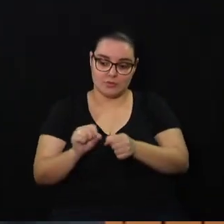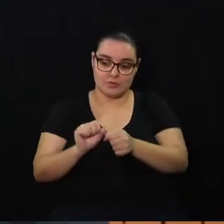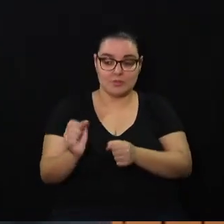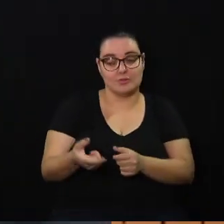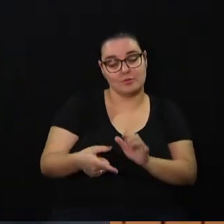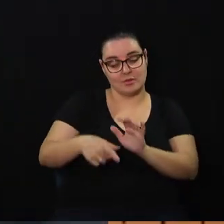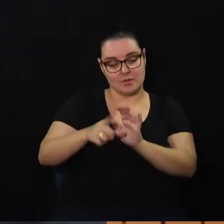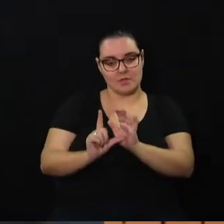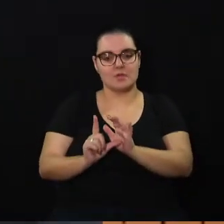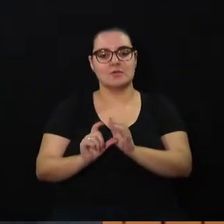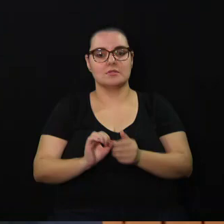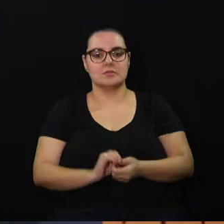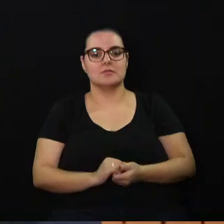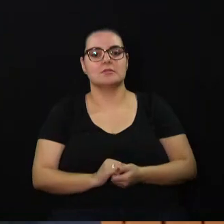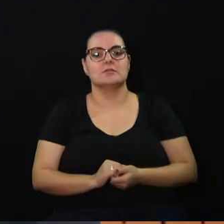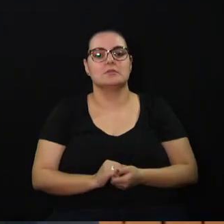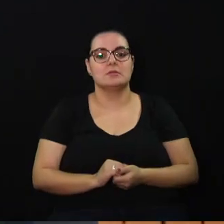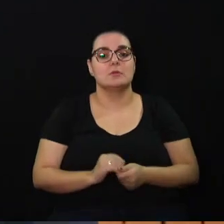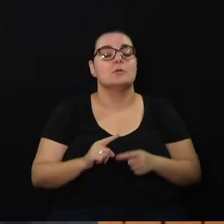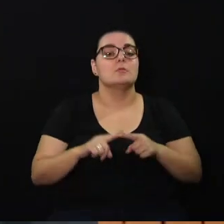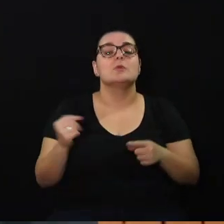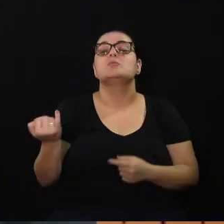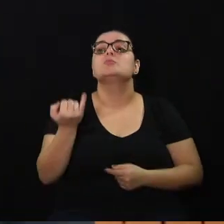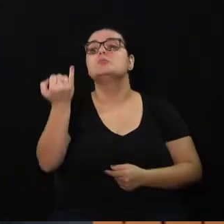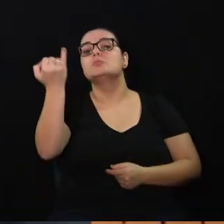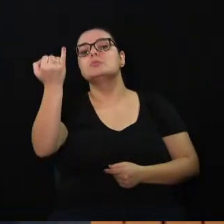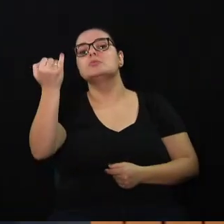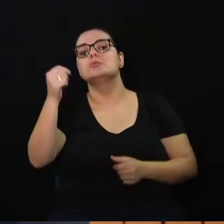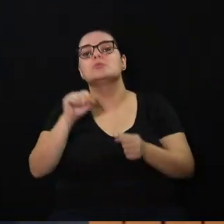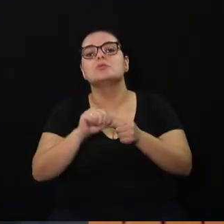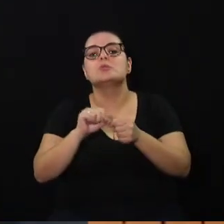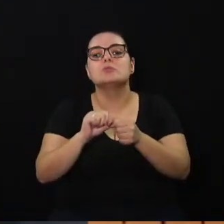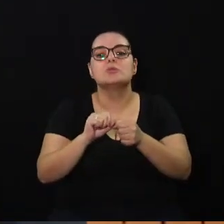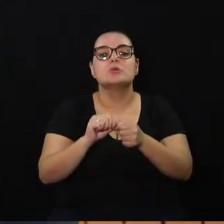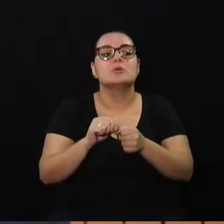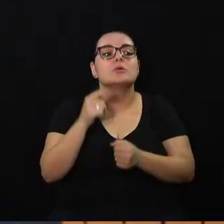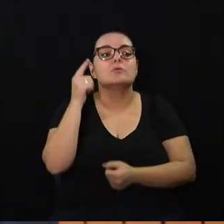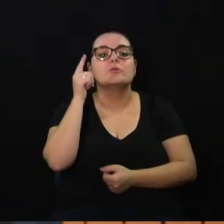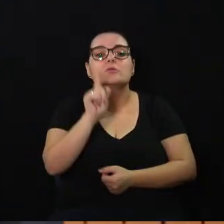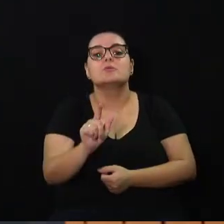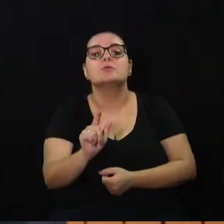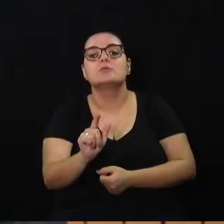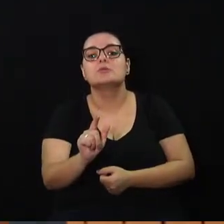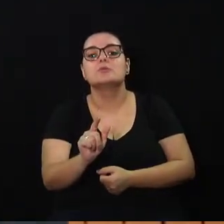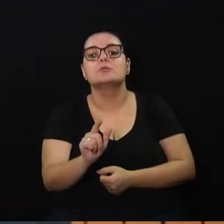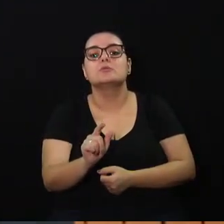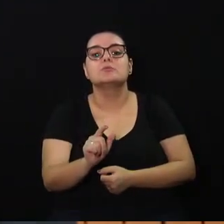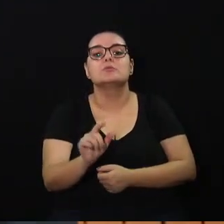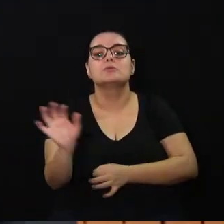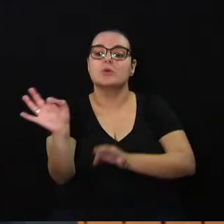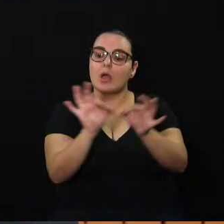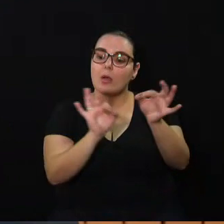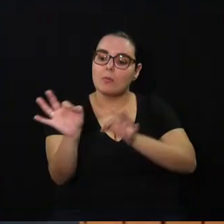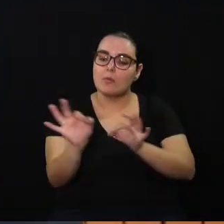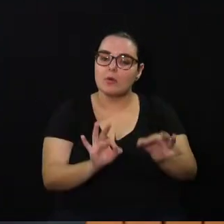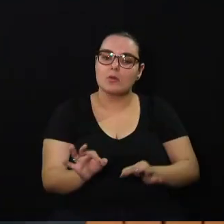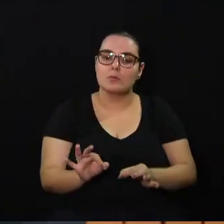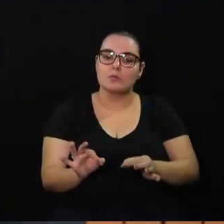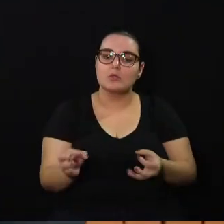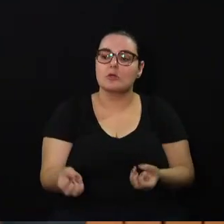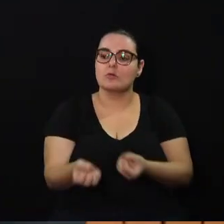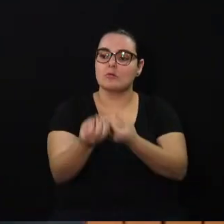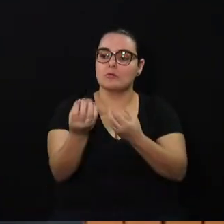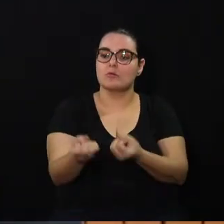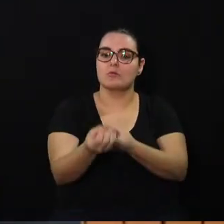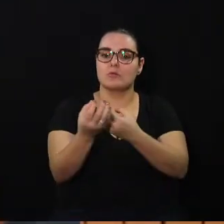mas é o importante é criar essa oportunidade e através da programação se vemos o